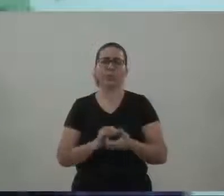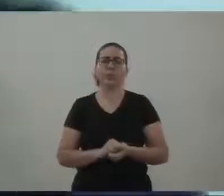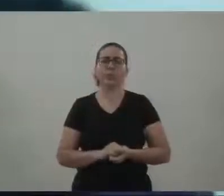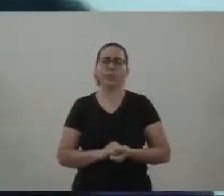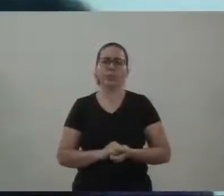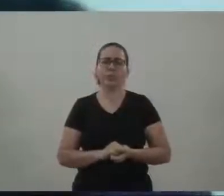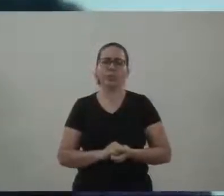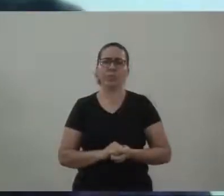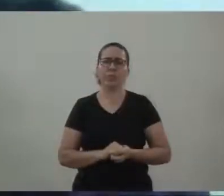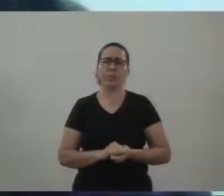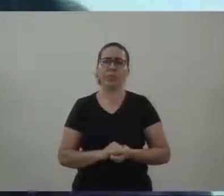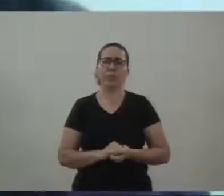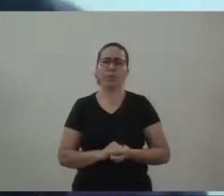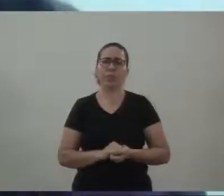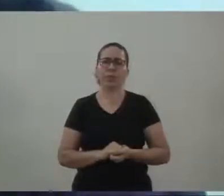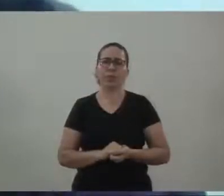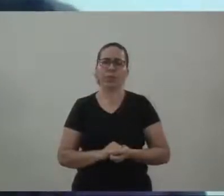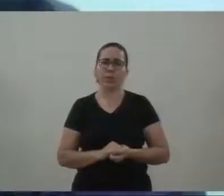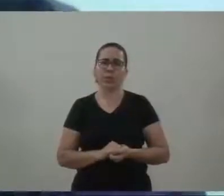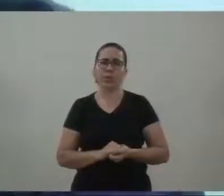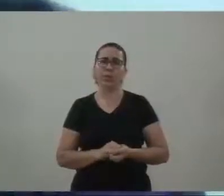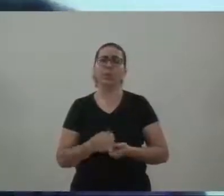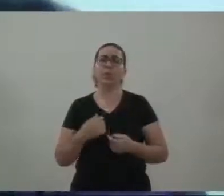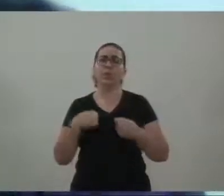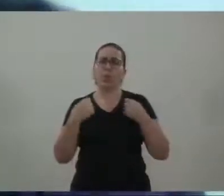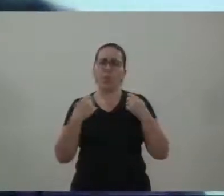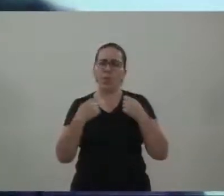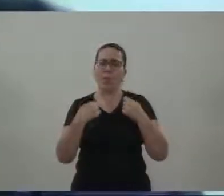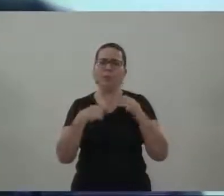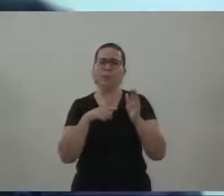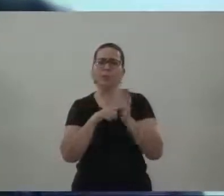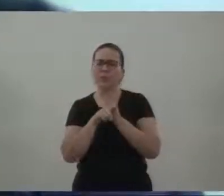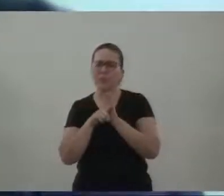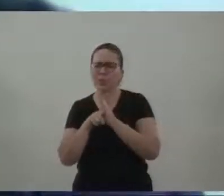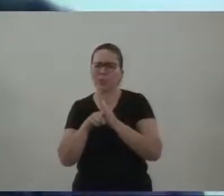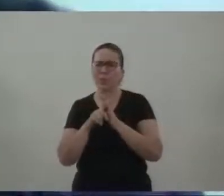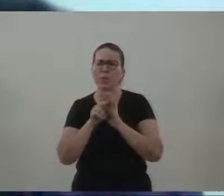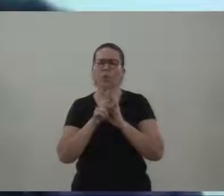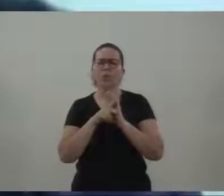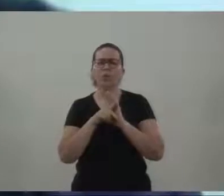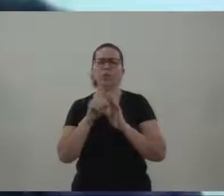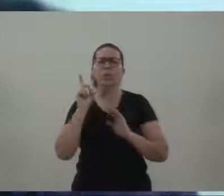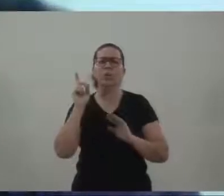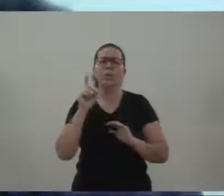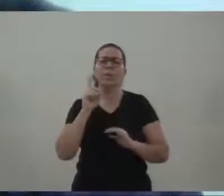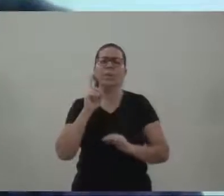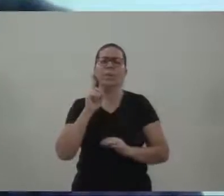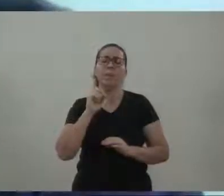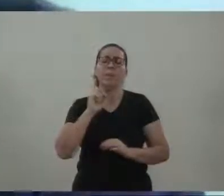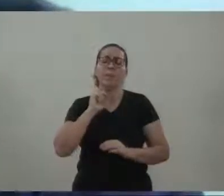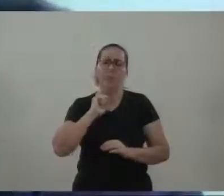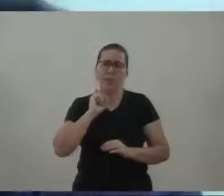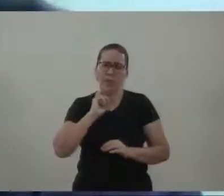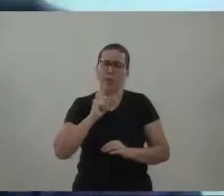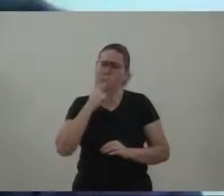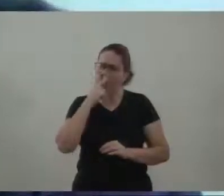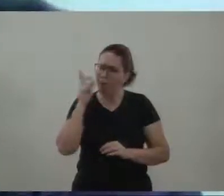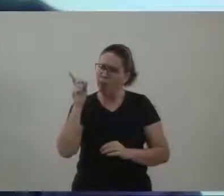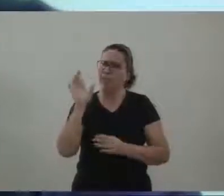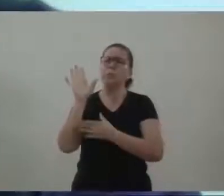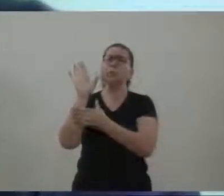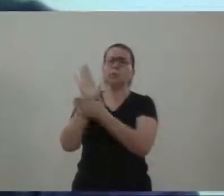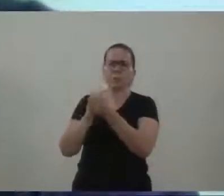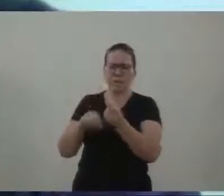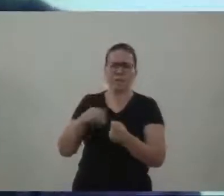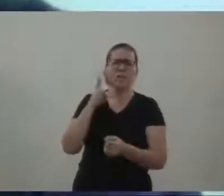Tá. Enfim, eu pesquisei um projeto na Universidade Federal de Minas Gerais que eu acredito que Vinhedo